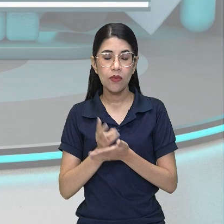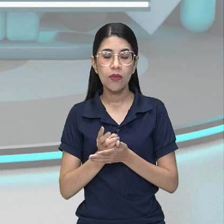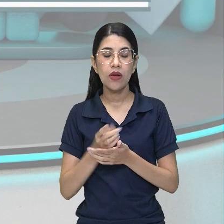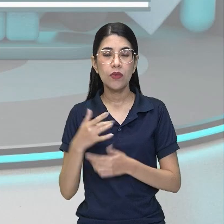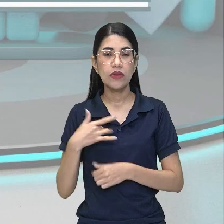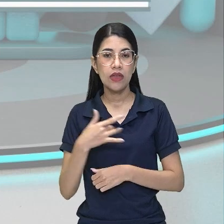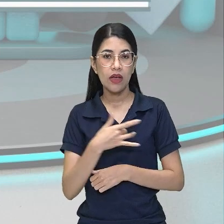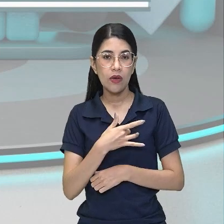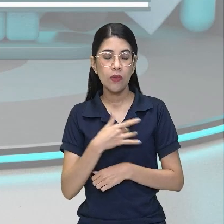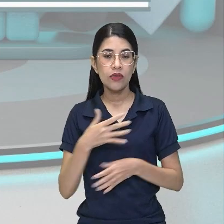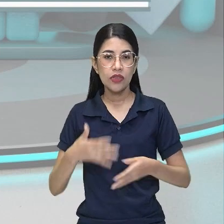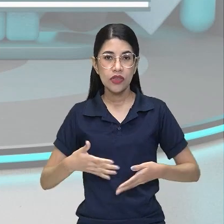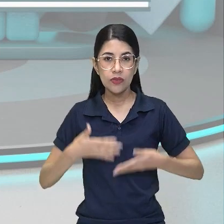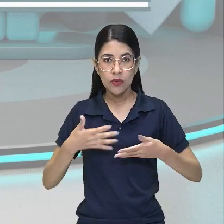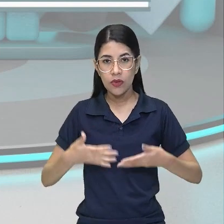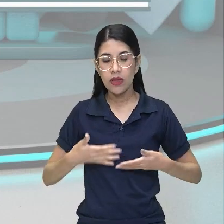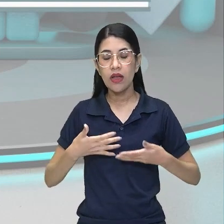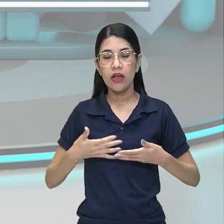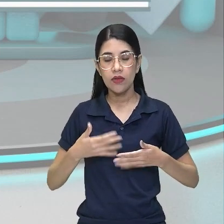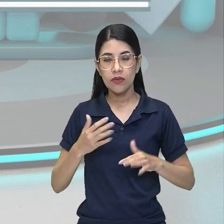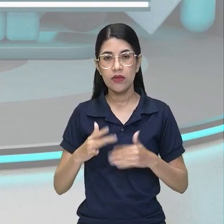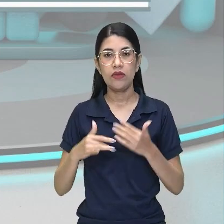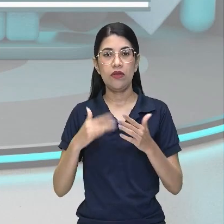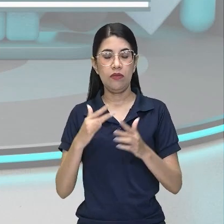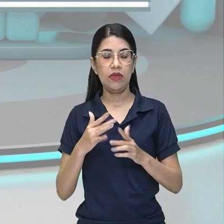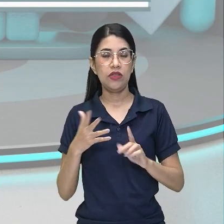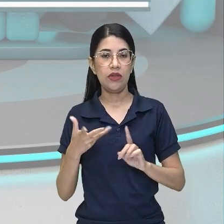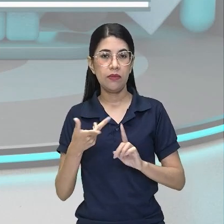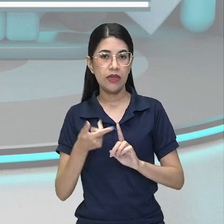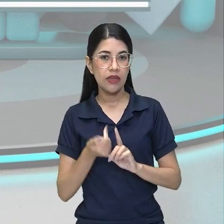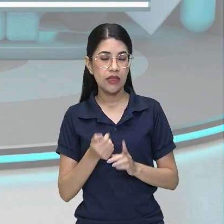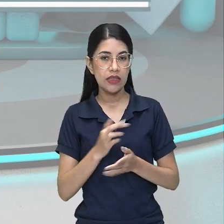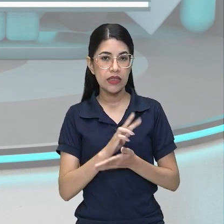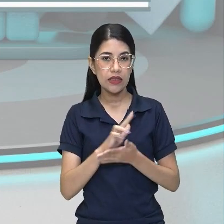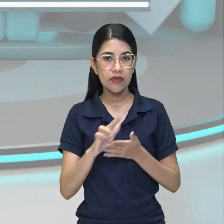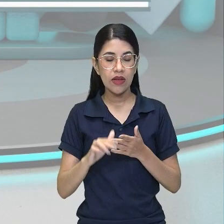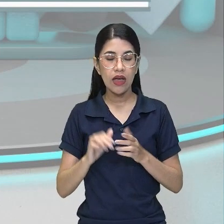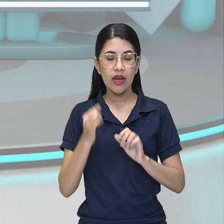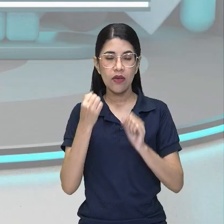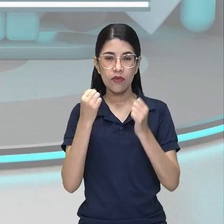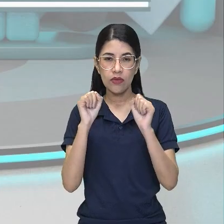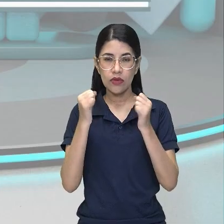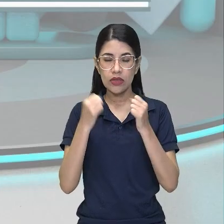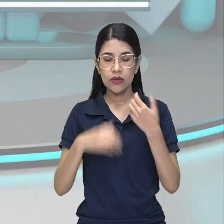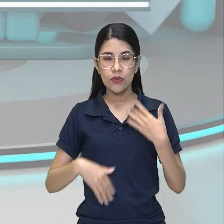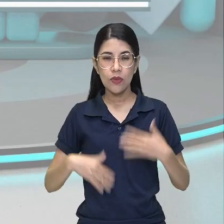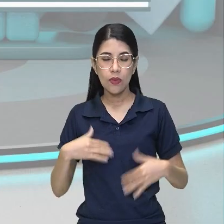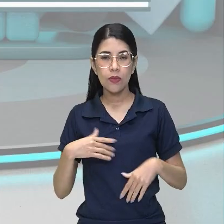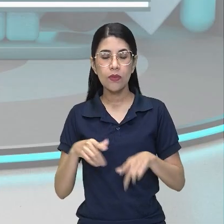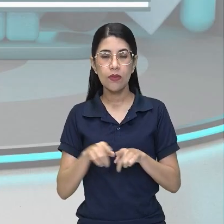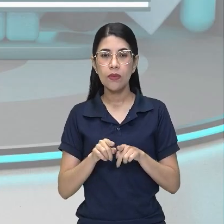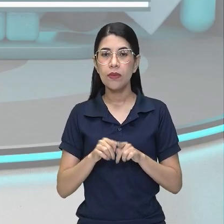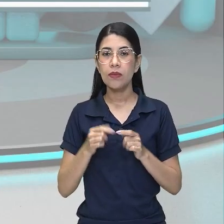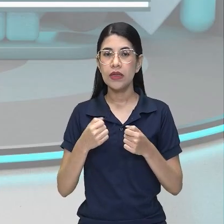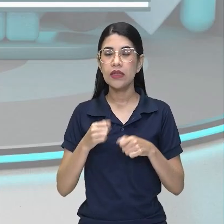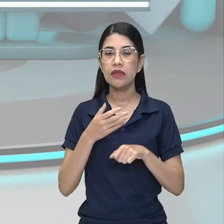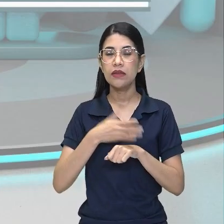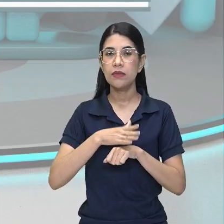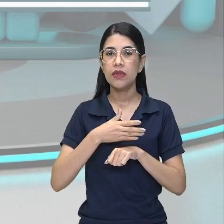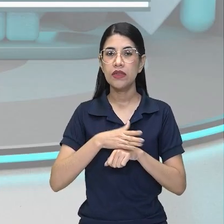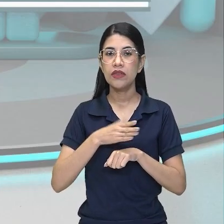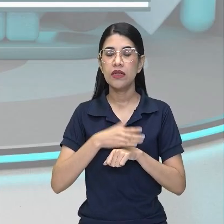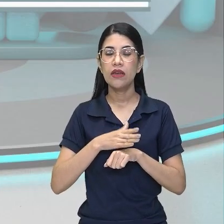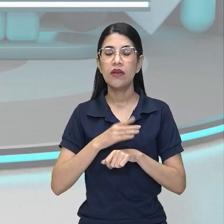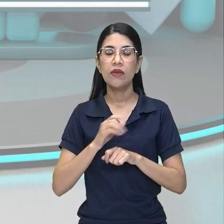a gente quer estimular, né, o desenvolvimento das habilidades físicas do nosso corpo, a gente pratica a ginástica